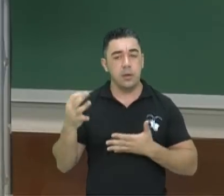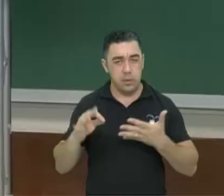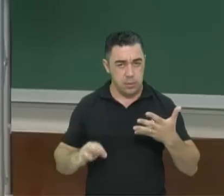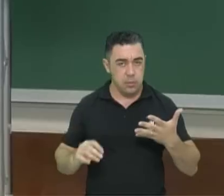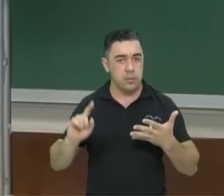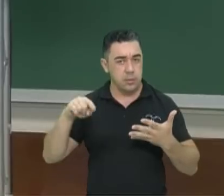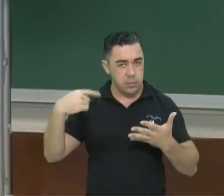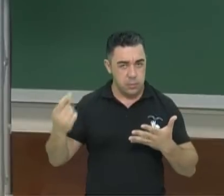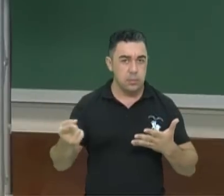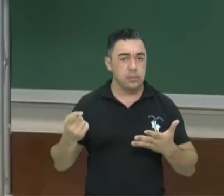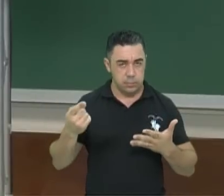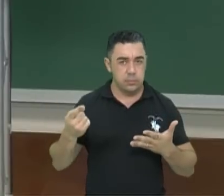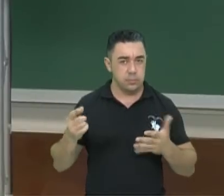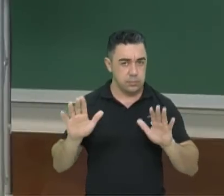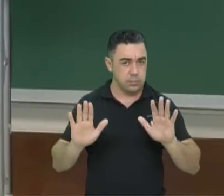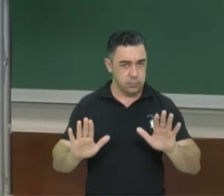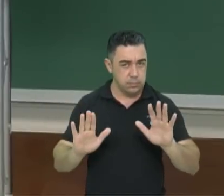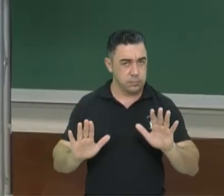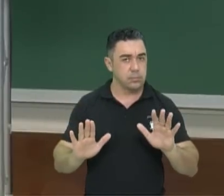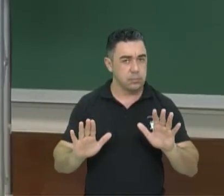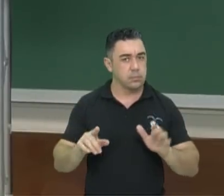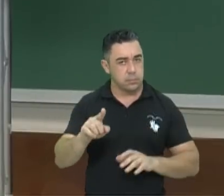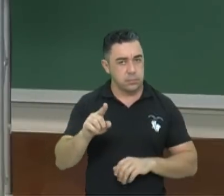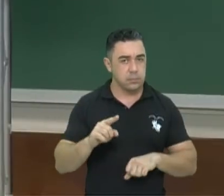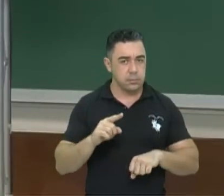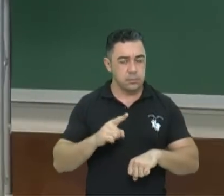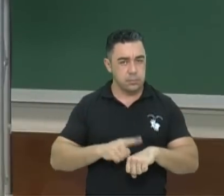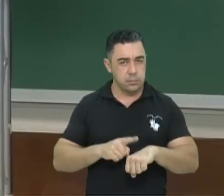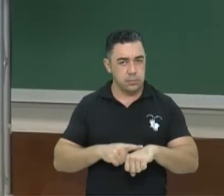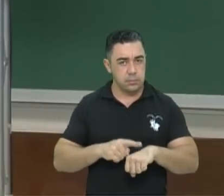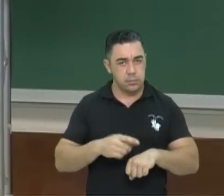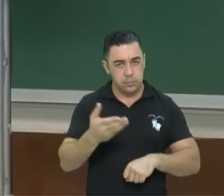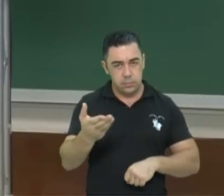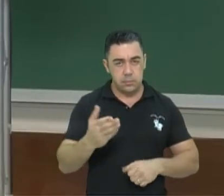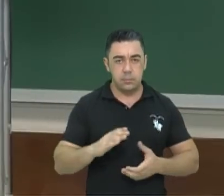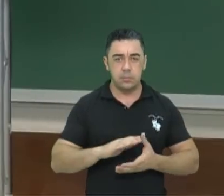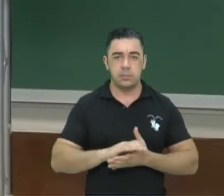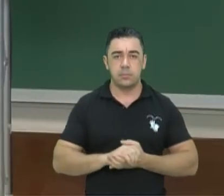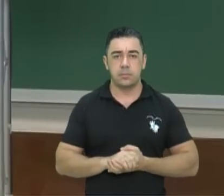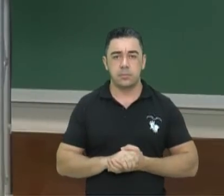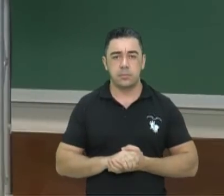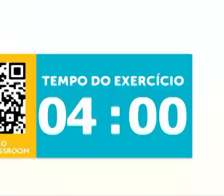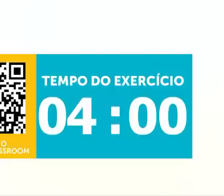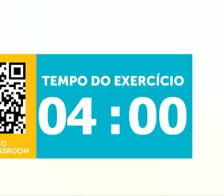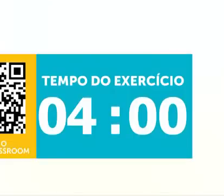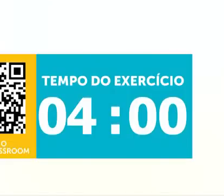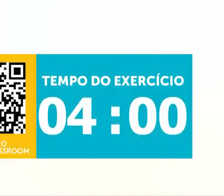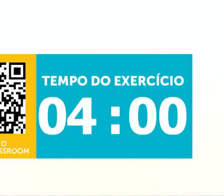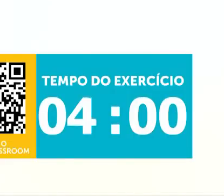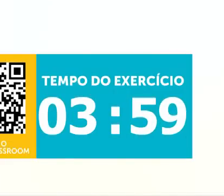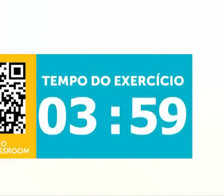resolver para a gente voltar com a solução no próximo slide.